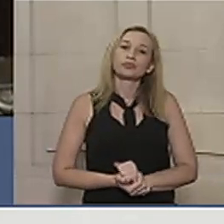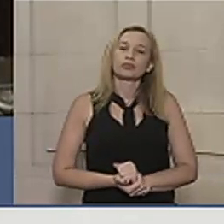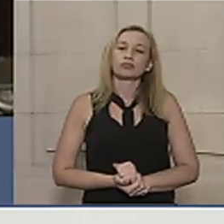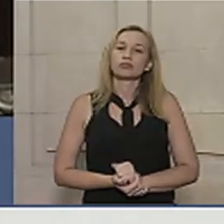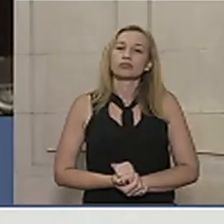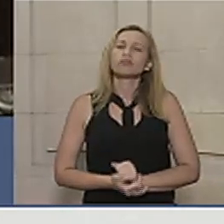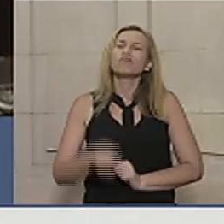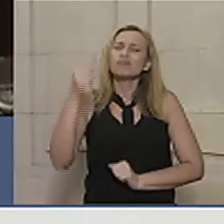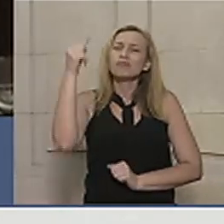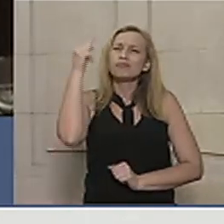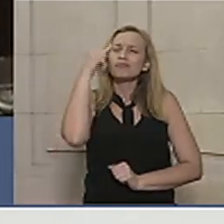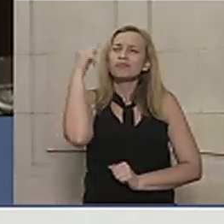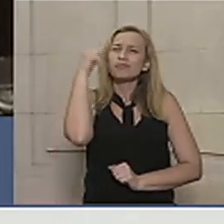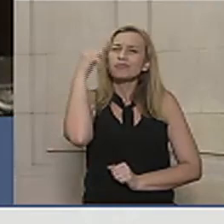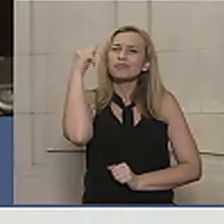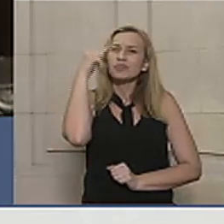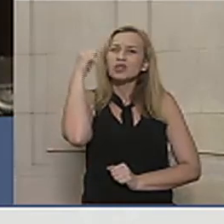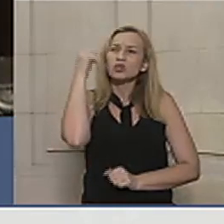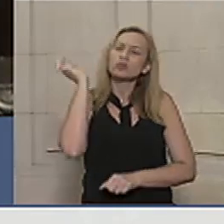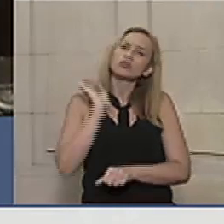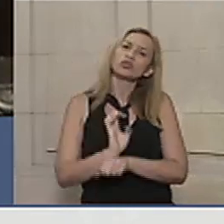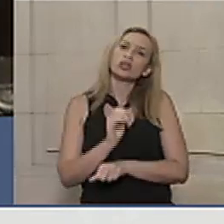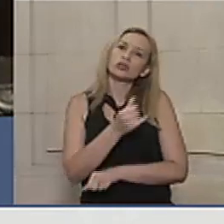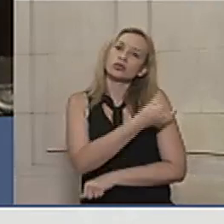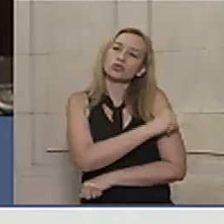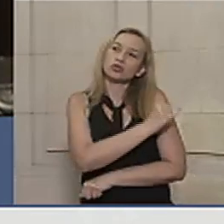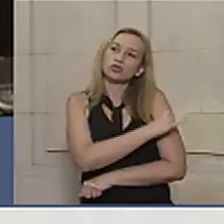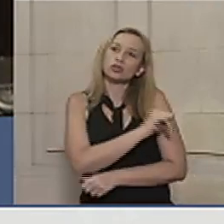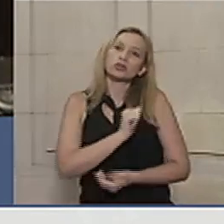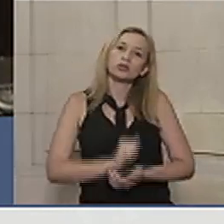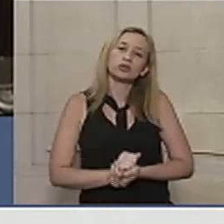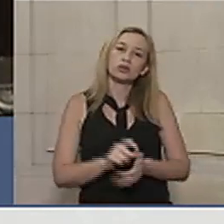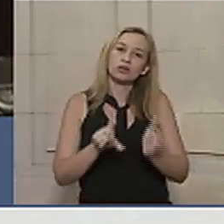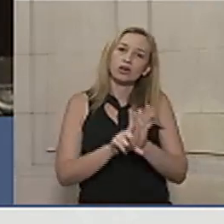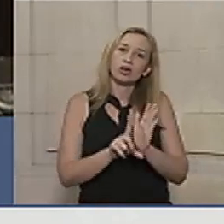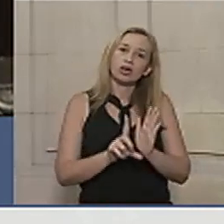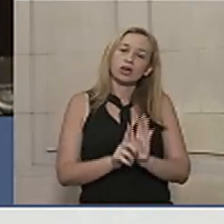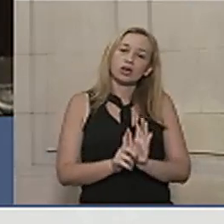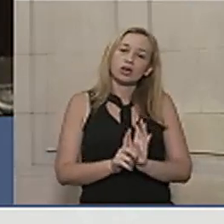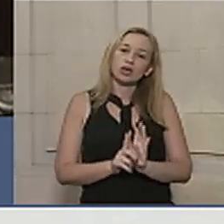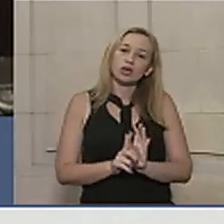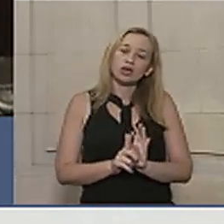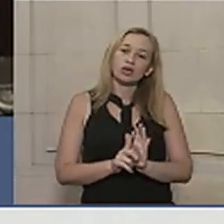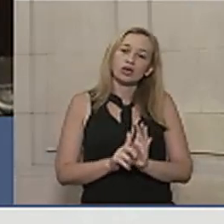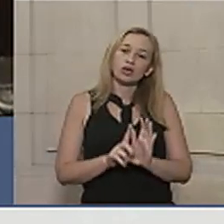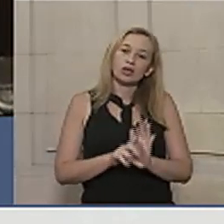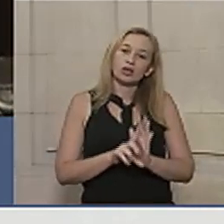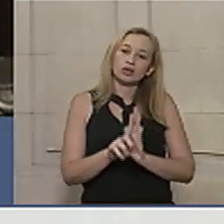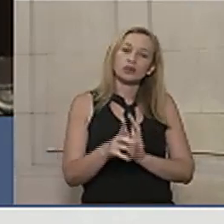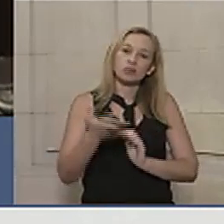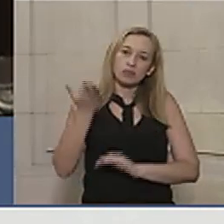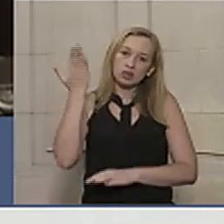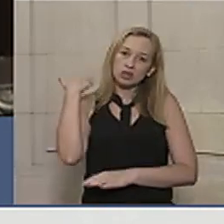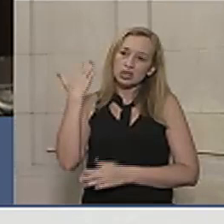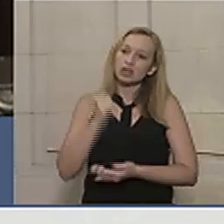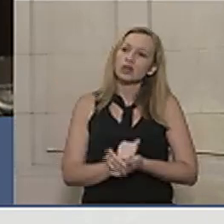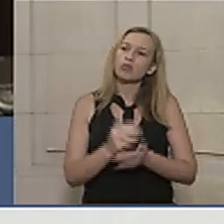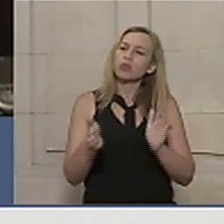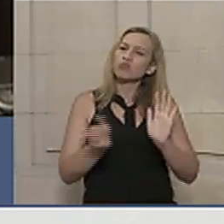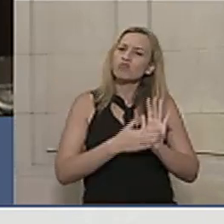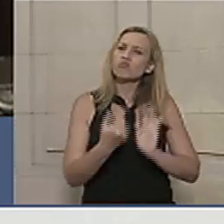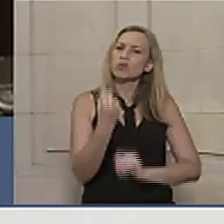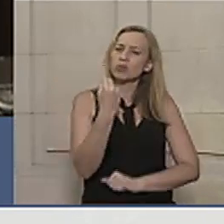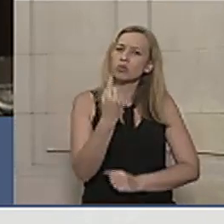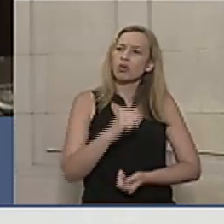que pensou para o Estado do Rio de Janeiro, na legislatura passada, uma